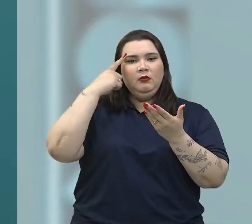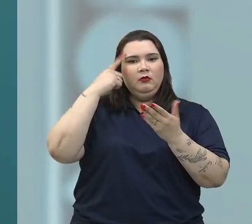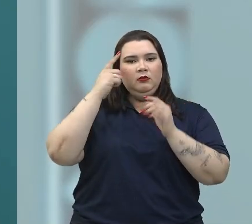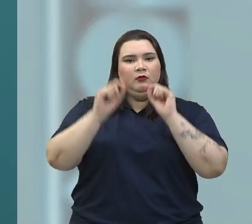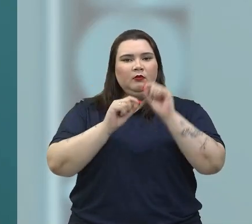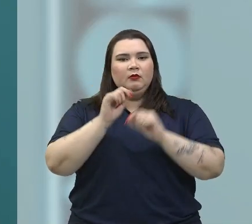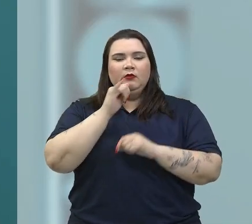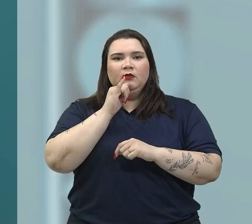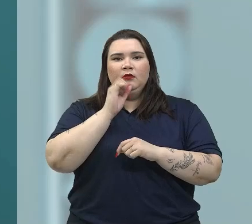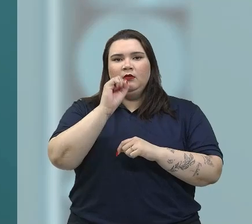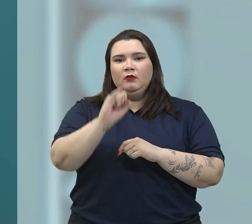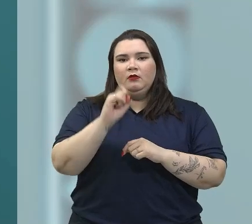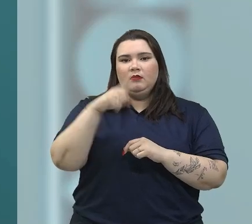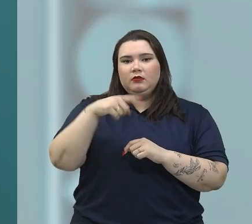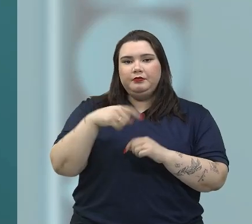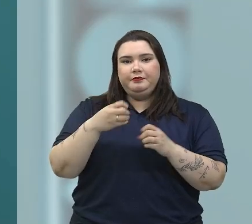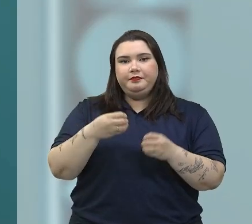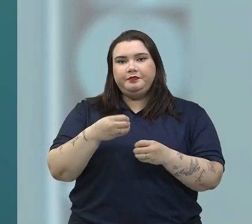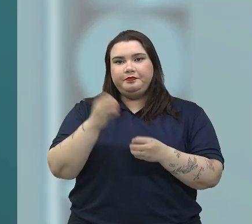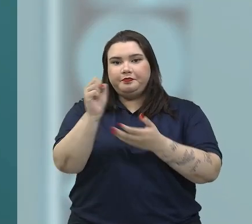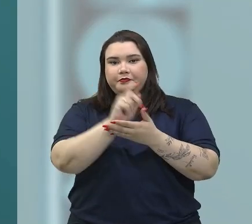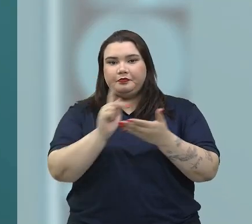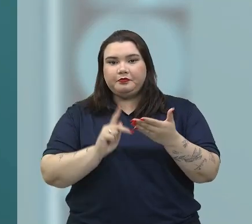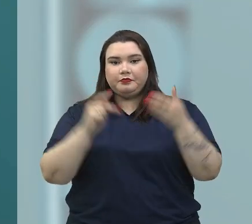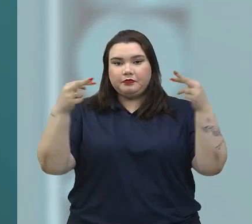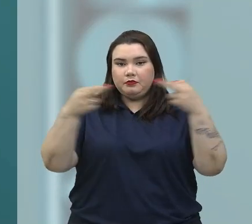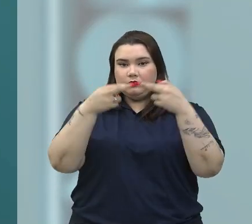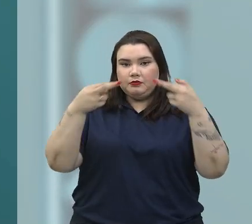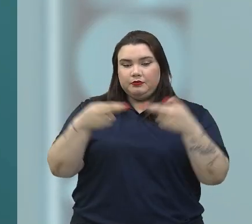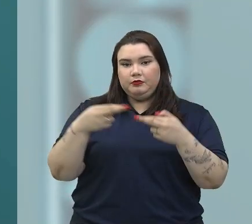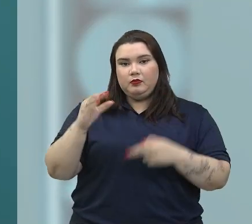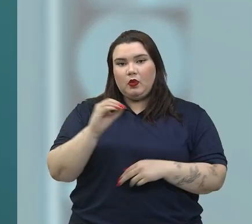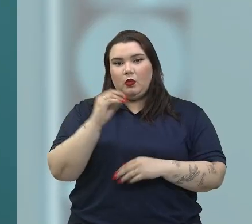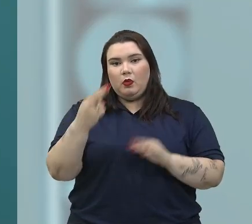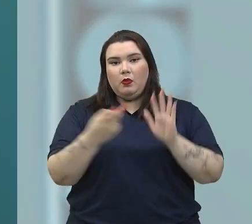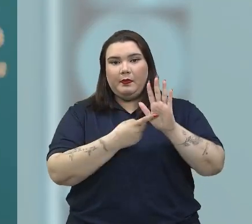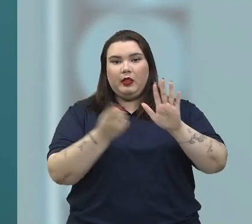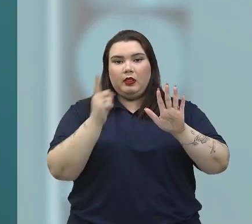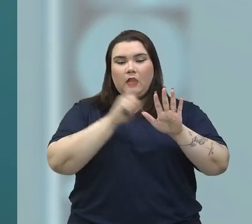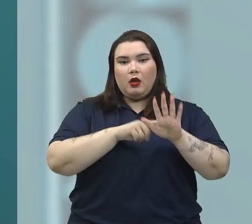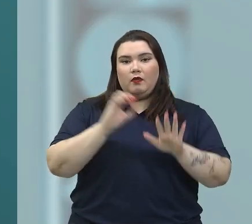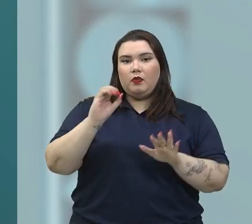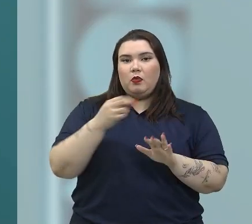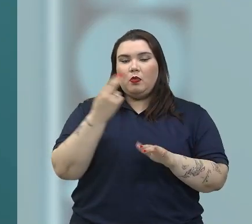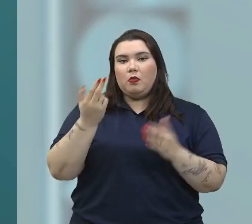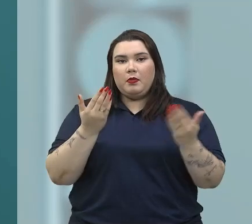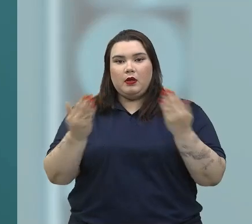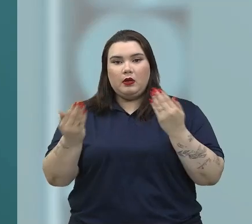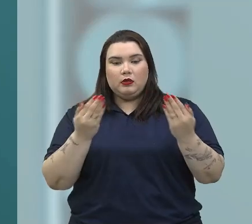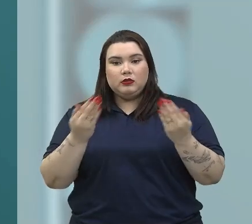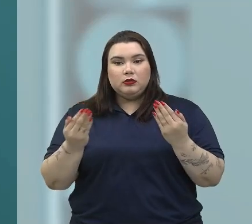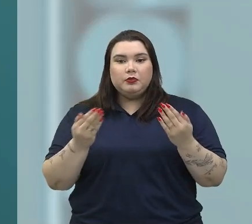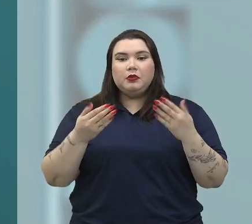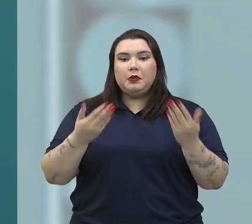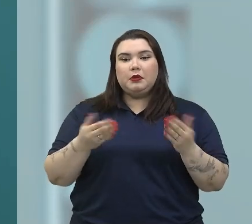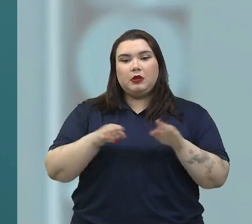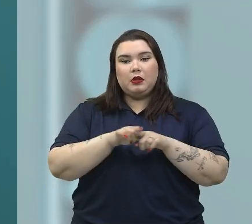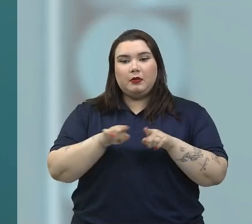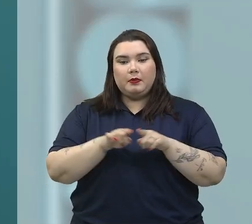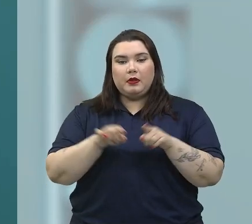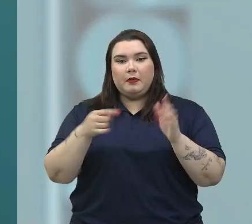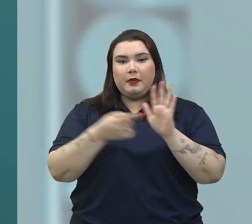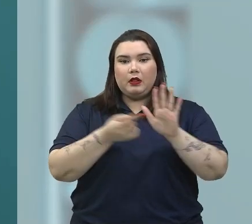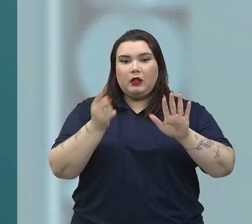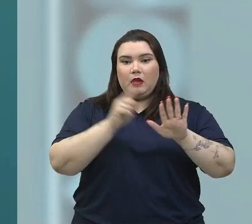poema de rimas, ou até mesmo na questão das metáforas, das comparações. Isso também, essa questão da metáfora, essa questão da